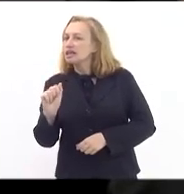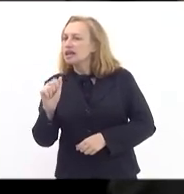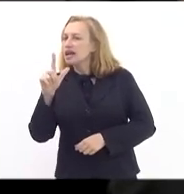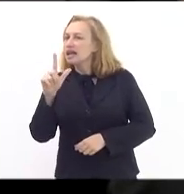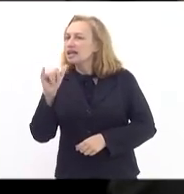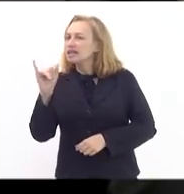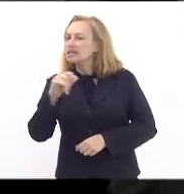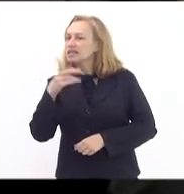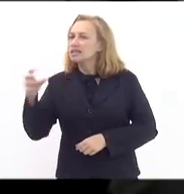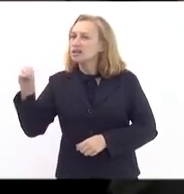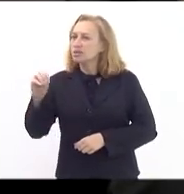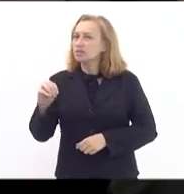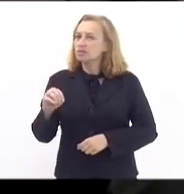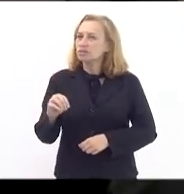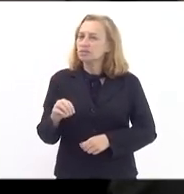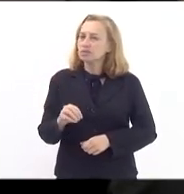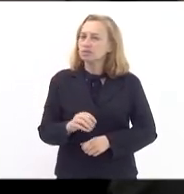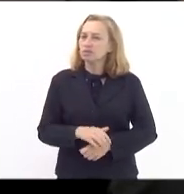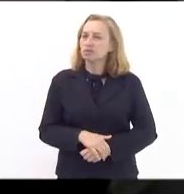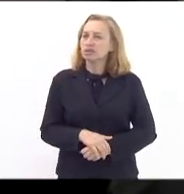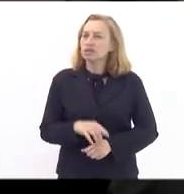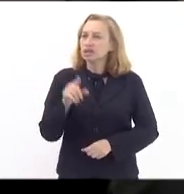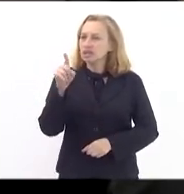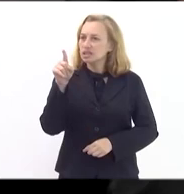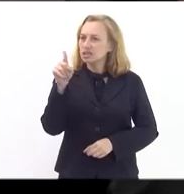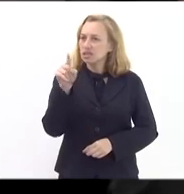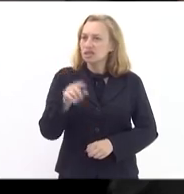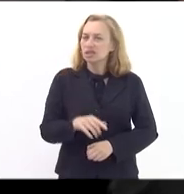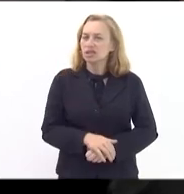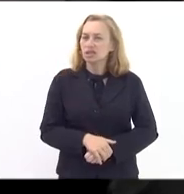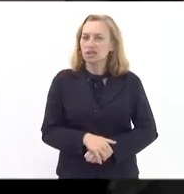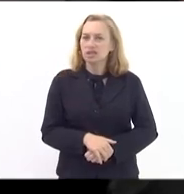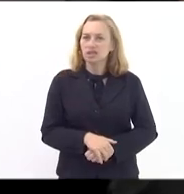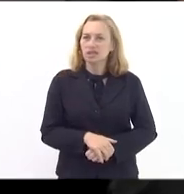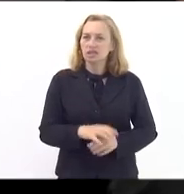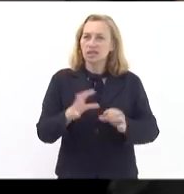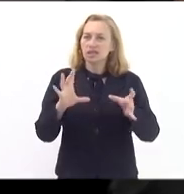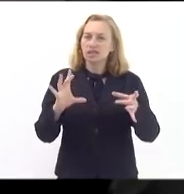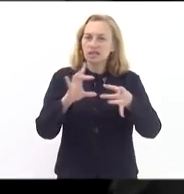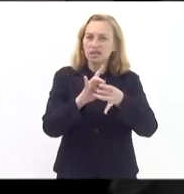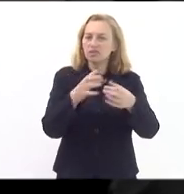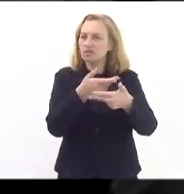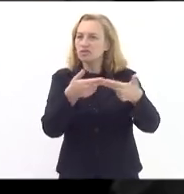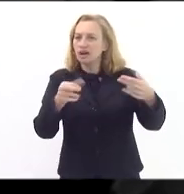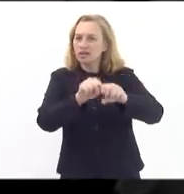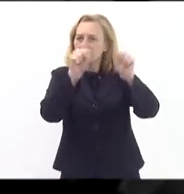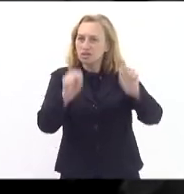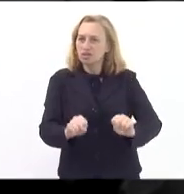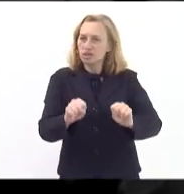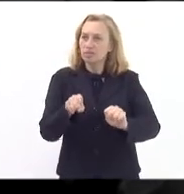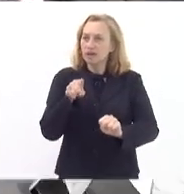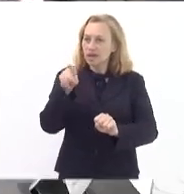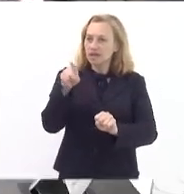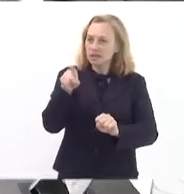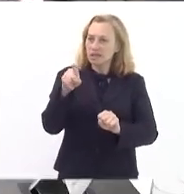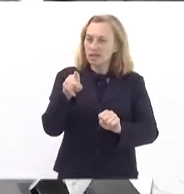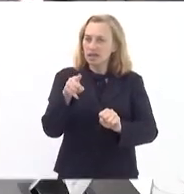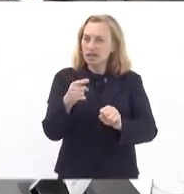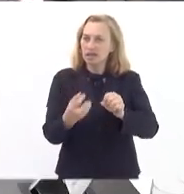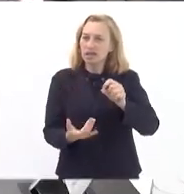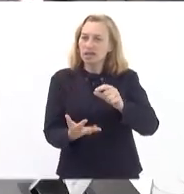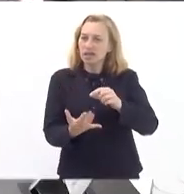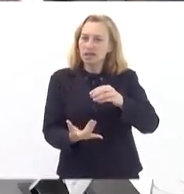o uso com plástico e esses caminhos aqui interligam vários sistemas e é isso que o pessoal queima